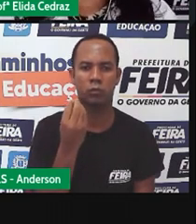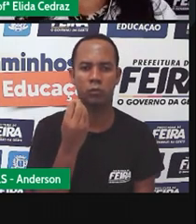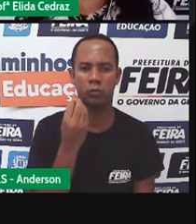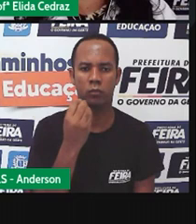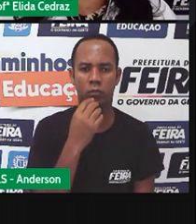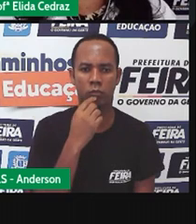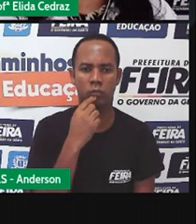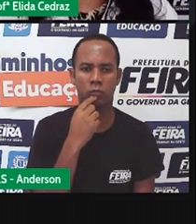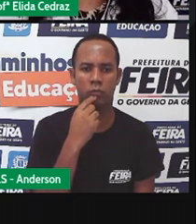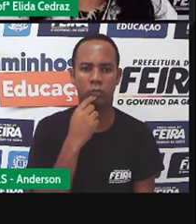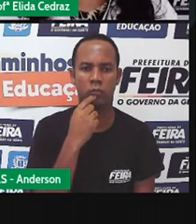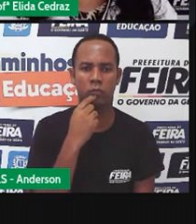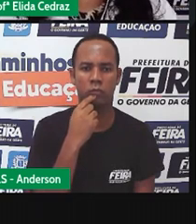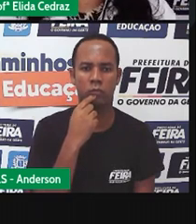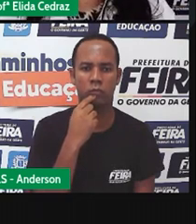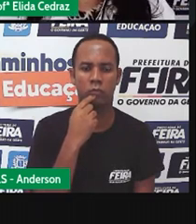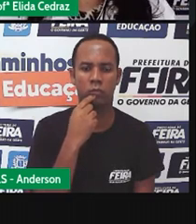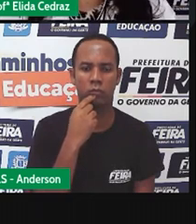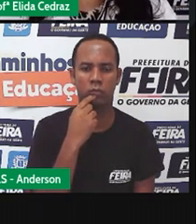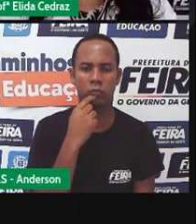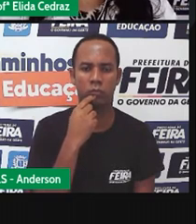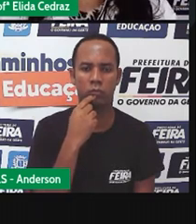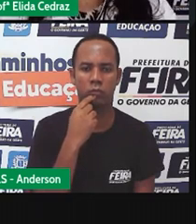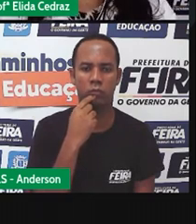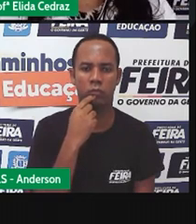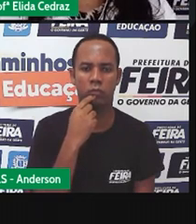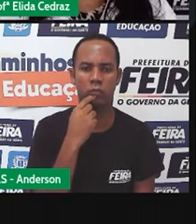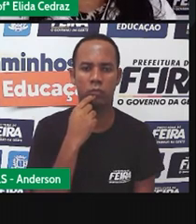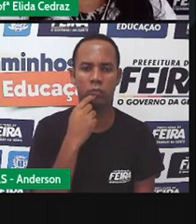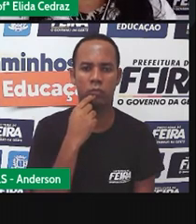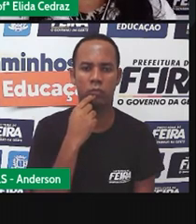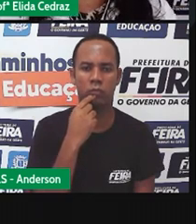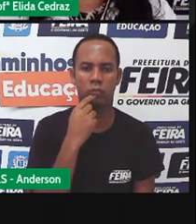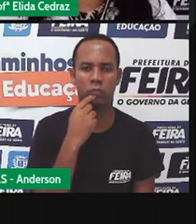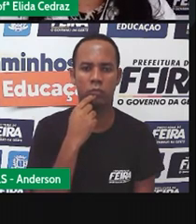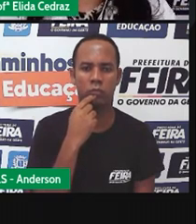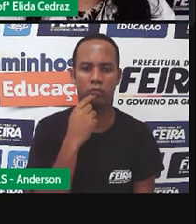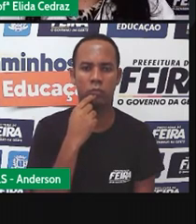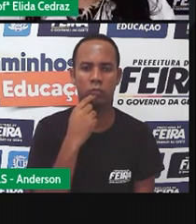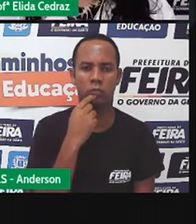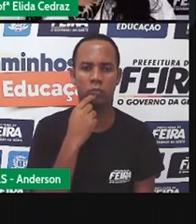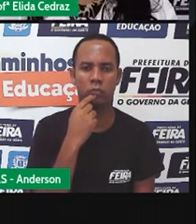de figuras. Quantos retângulos nós temos nessa imagem?